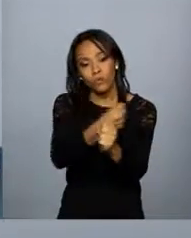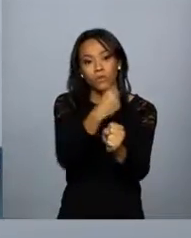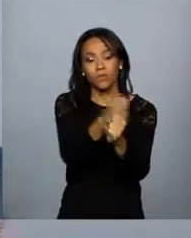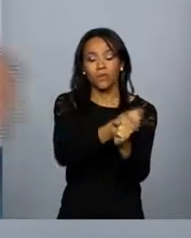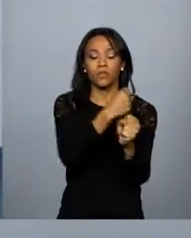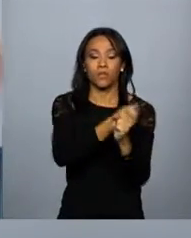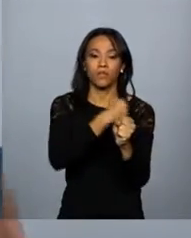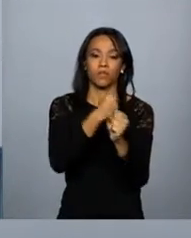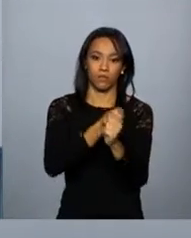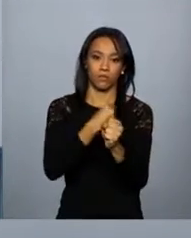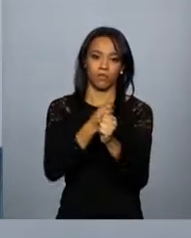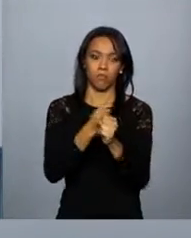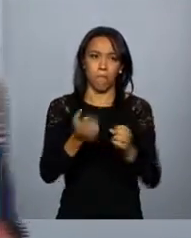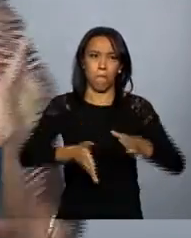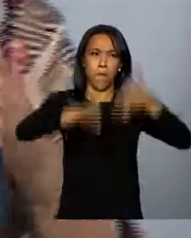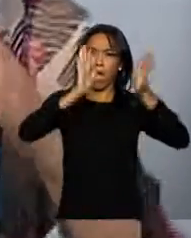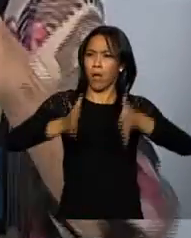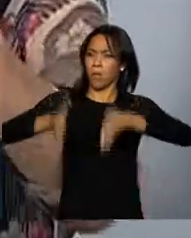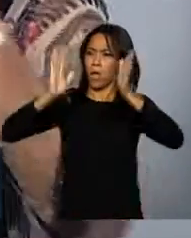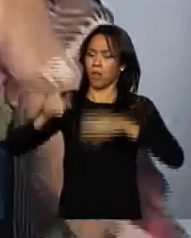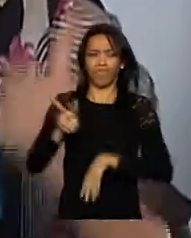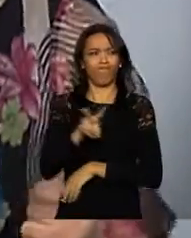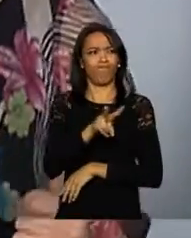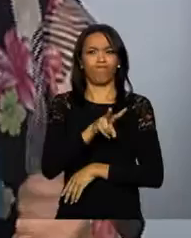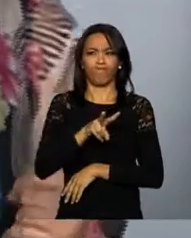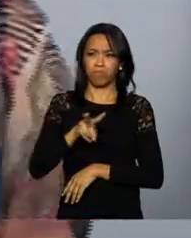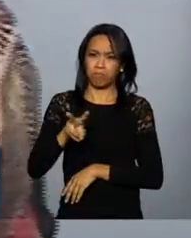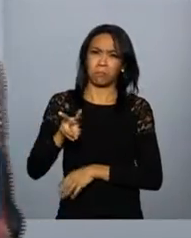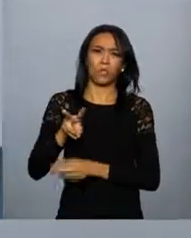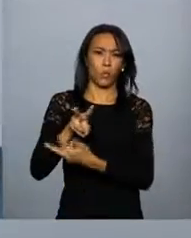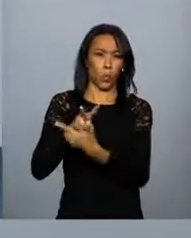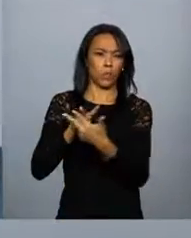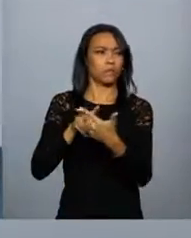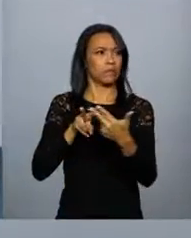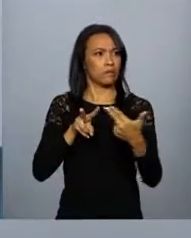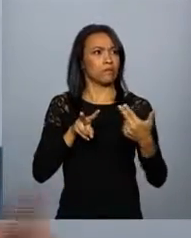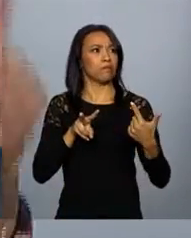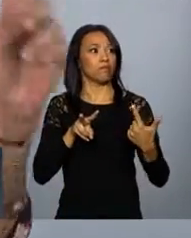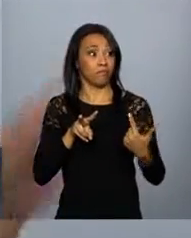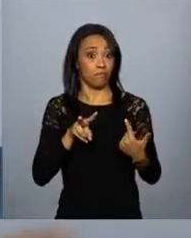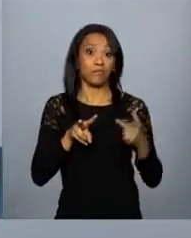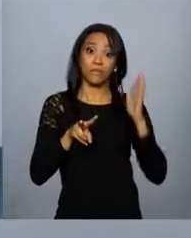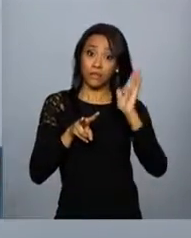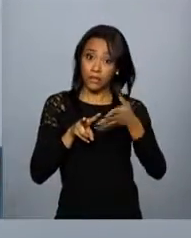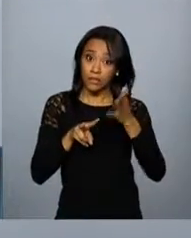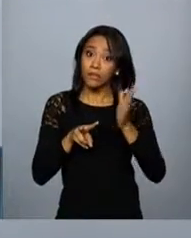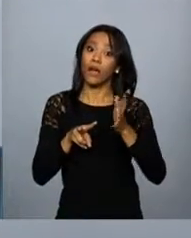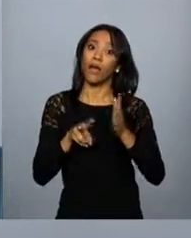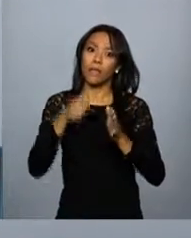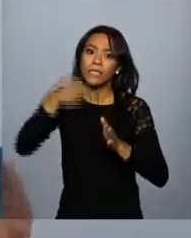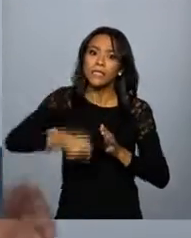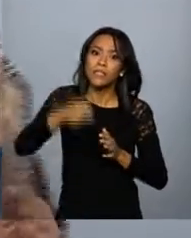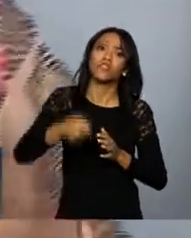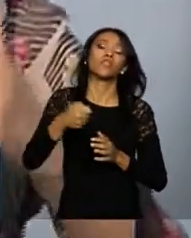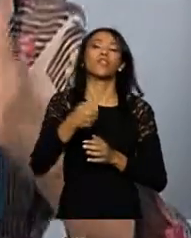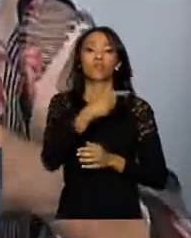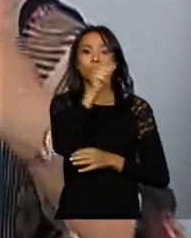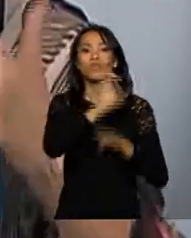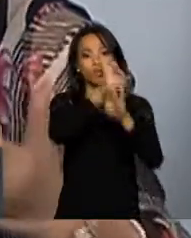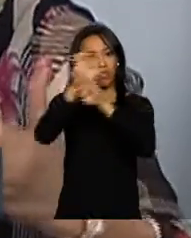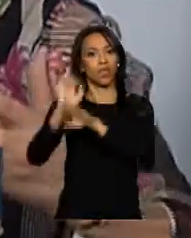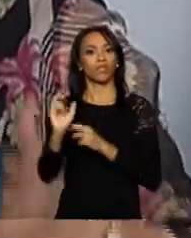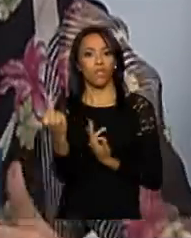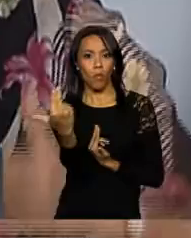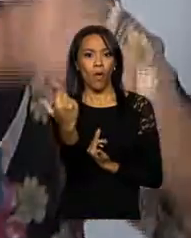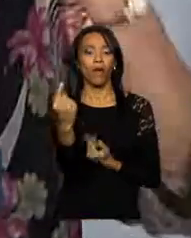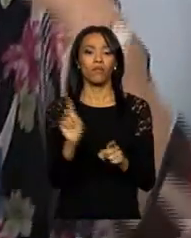do residencial, vejo várias coisas que a gente pode exigir para o resto do Brasil. Então, a gente faz